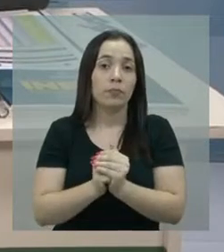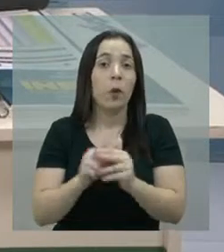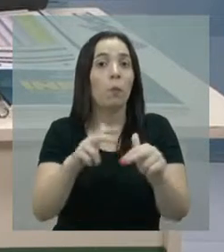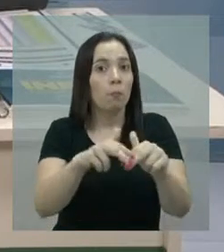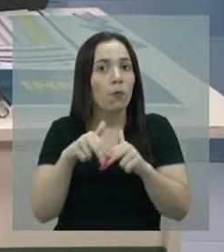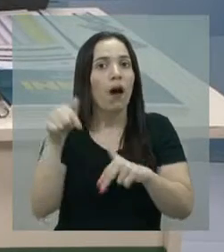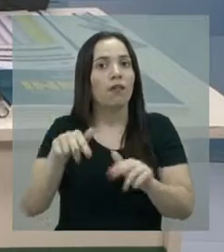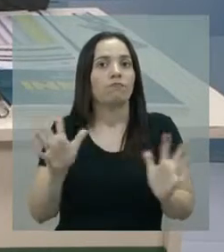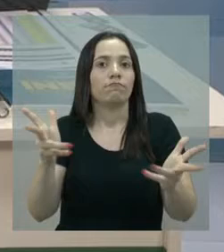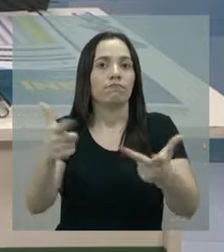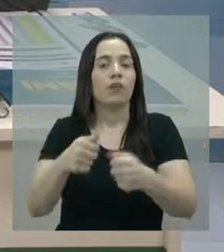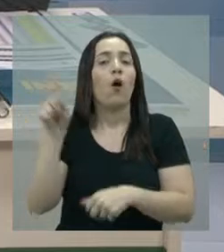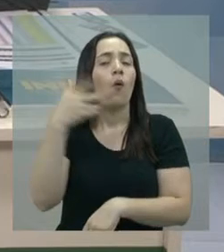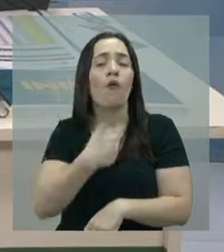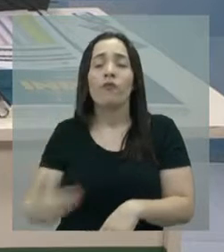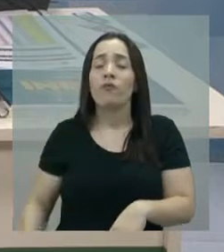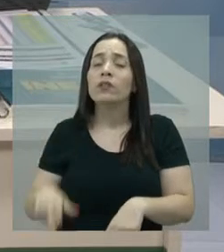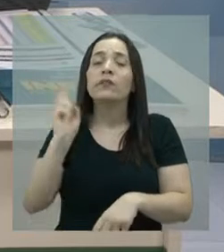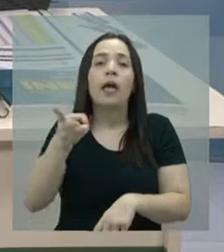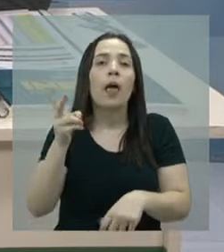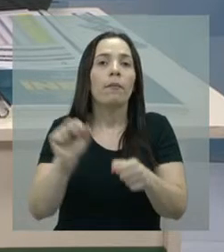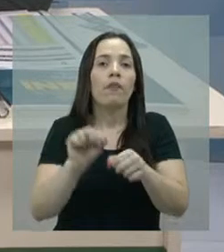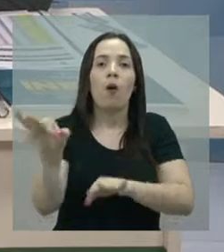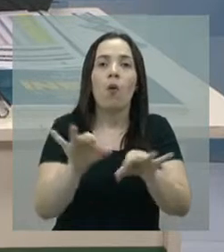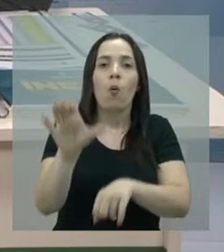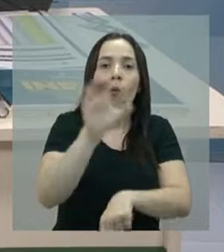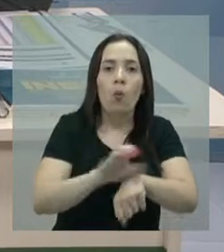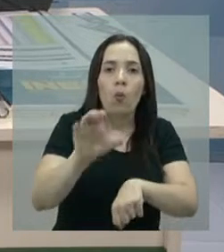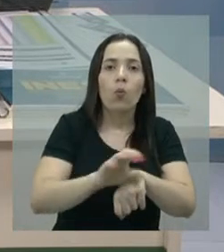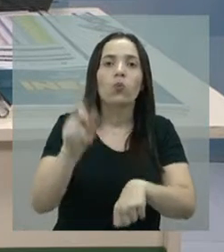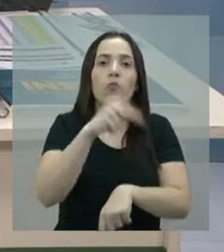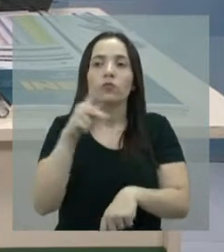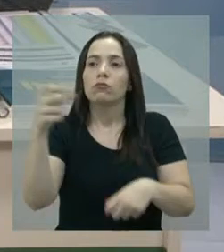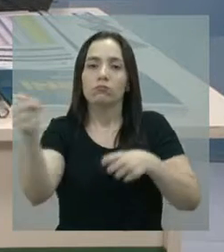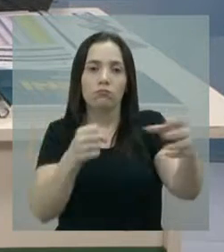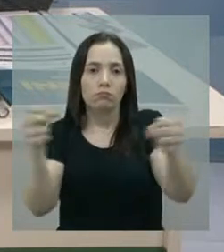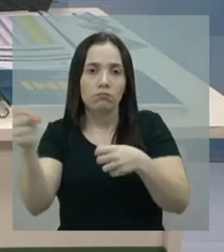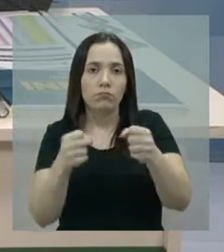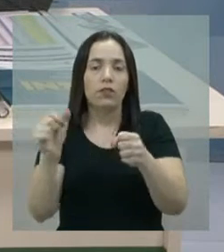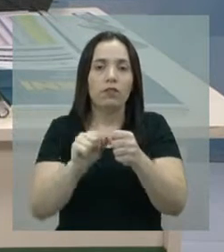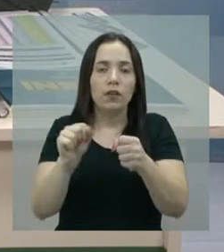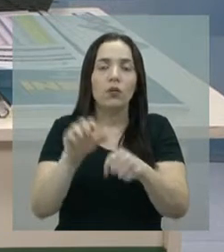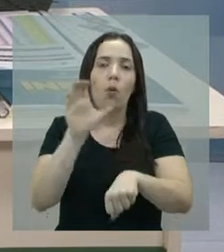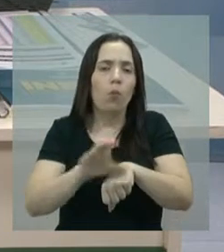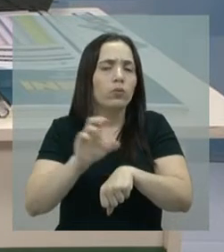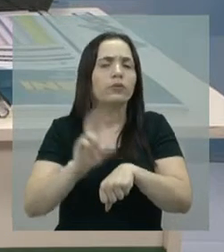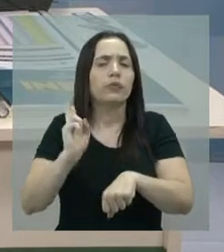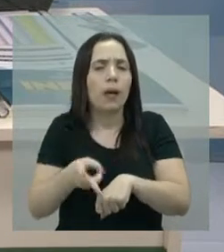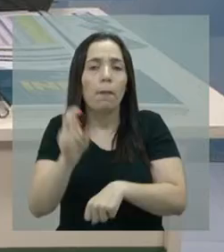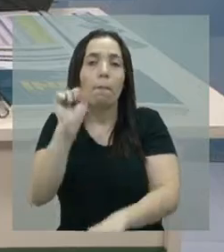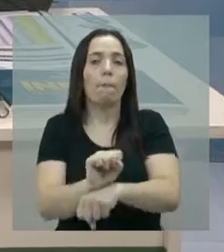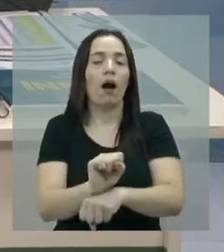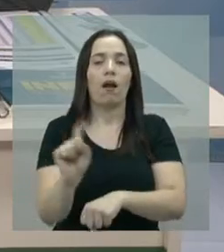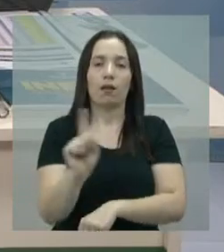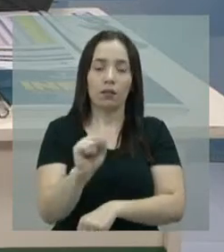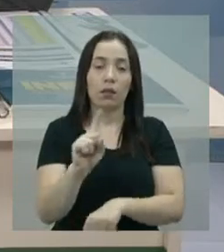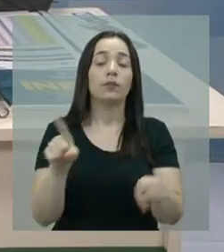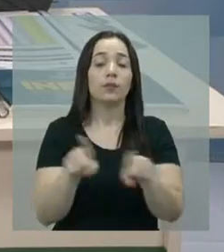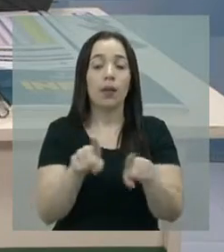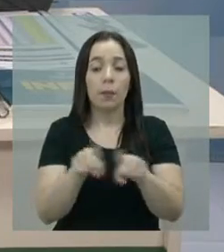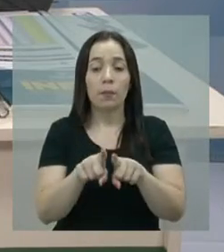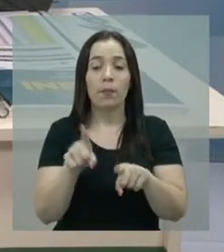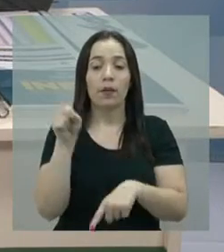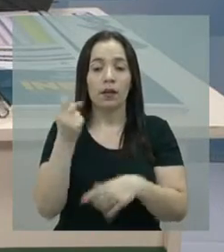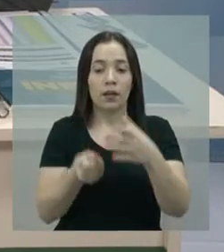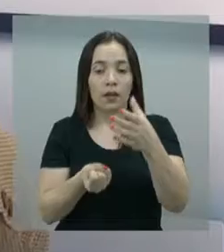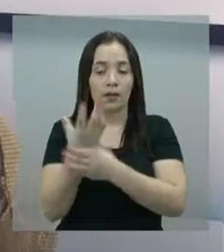por treinamento, por reciclagem desses professores. Criou um sistema, eu me lembro legal, o sistema que ele criou, o Ceará era